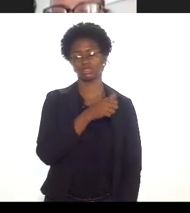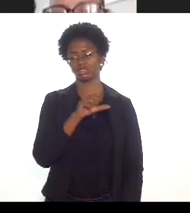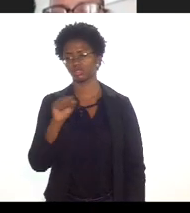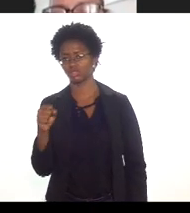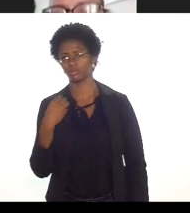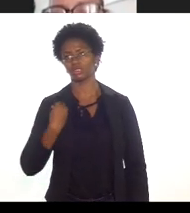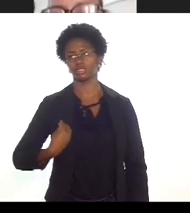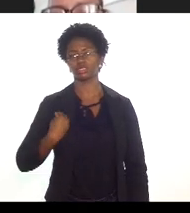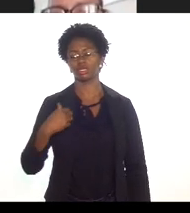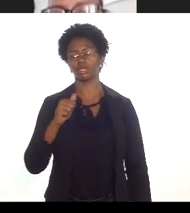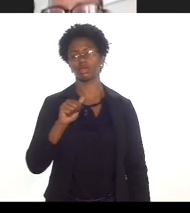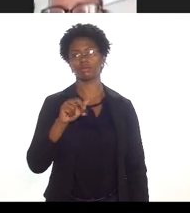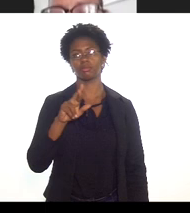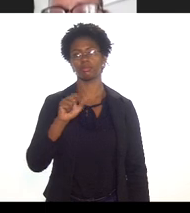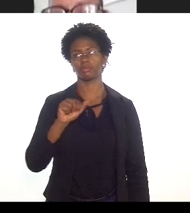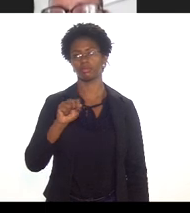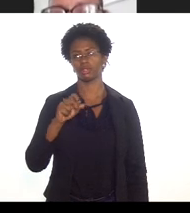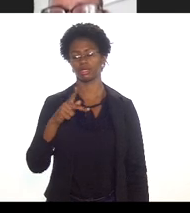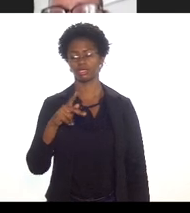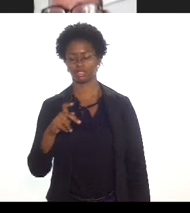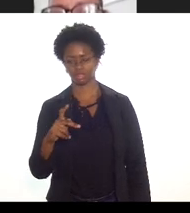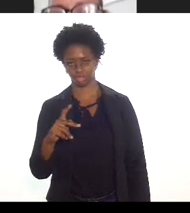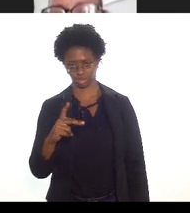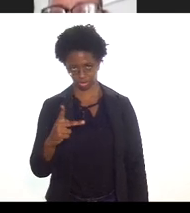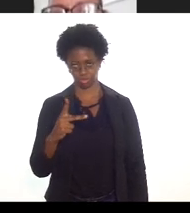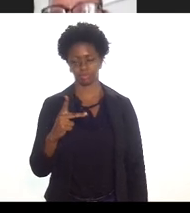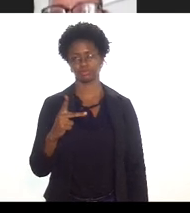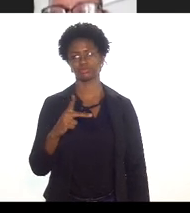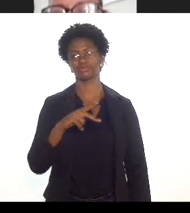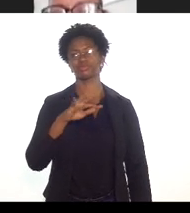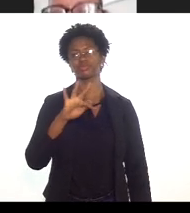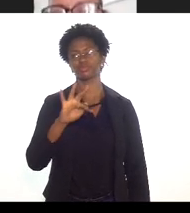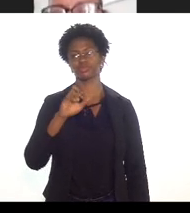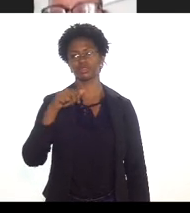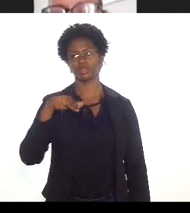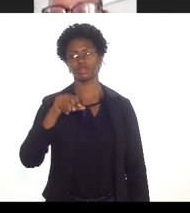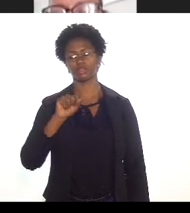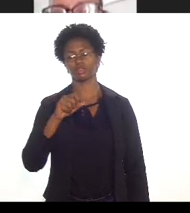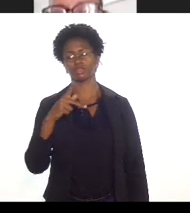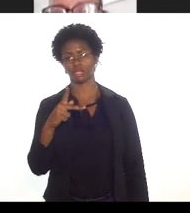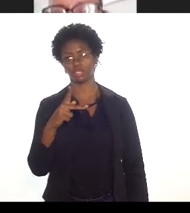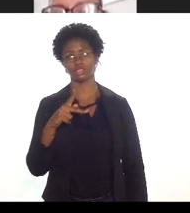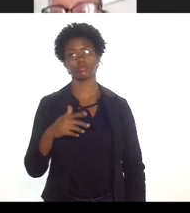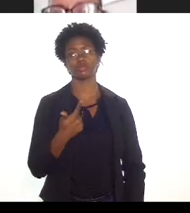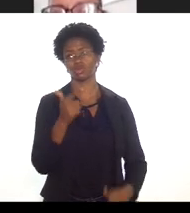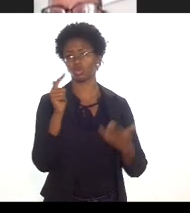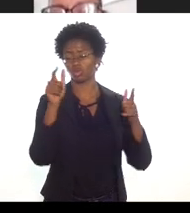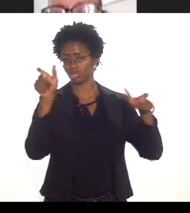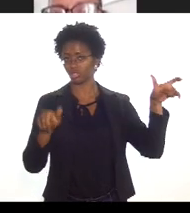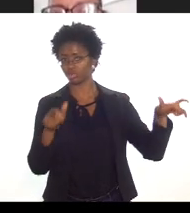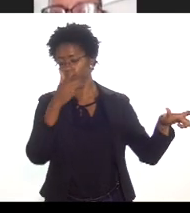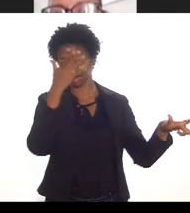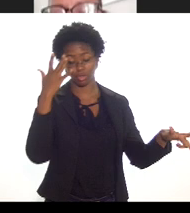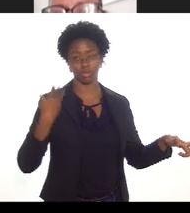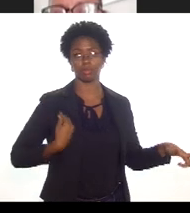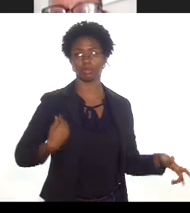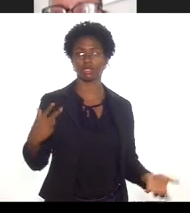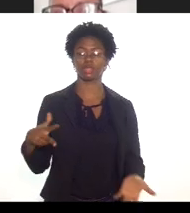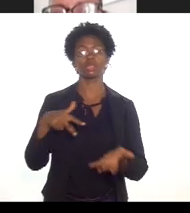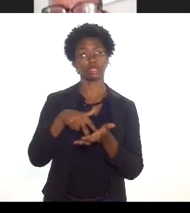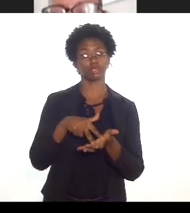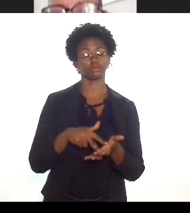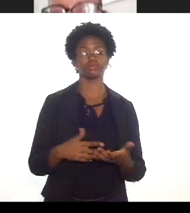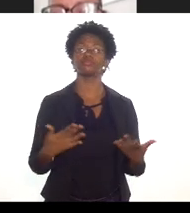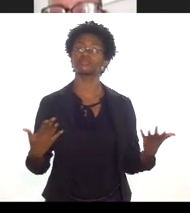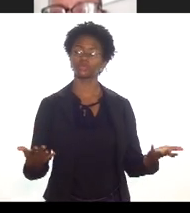da Abrasco, da FENAPES e outras autoridades que se farão presentes. Eu quero, nesse momento,